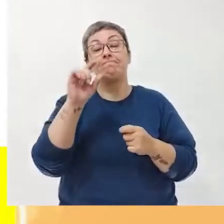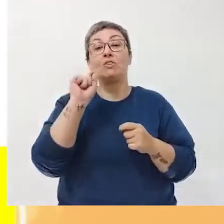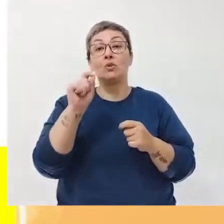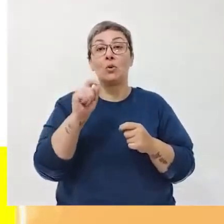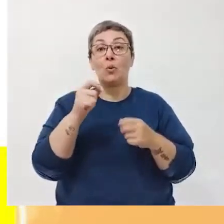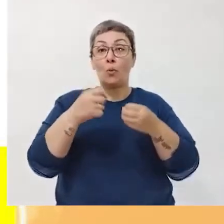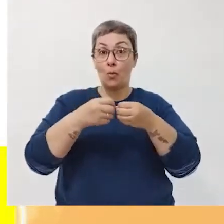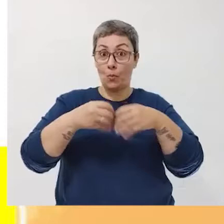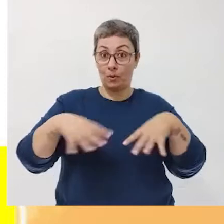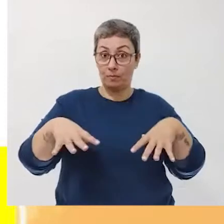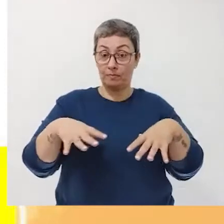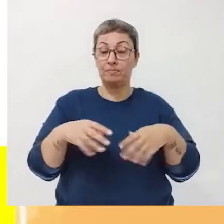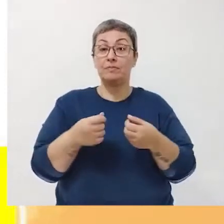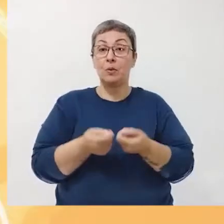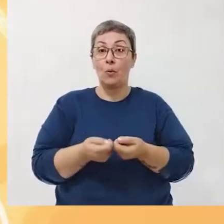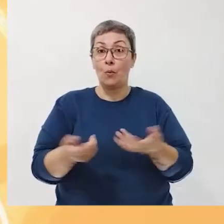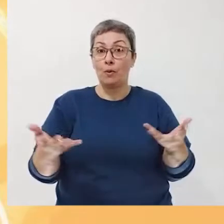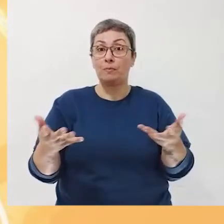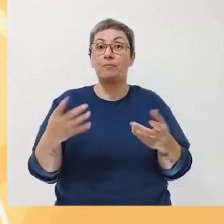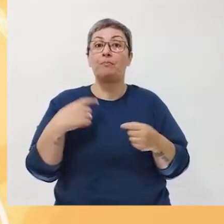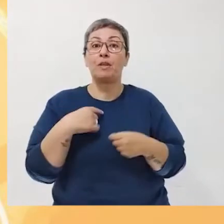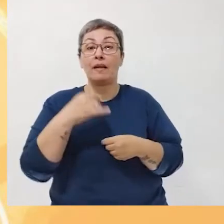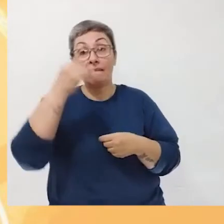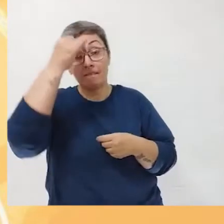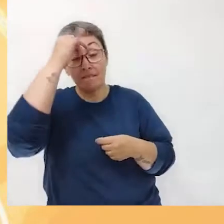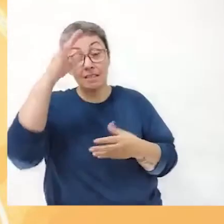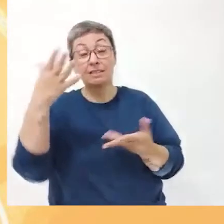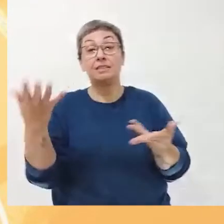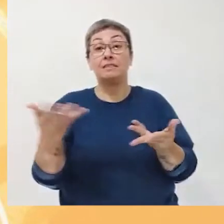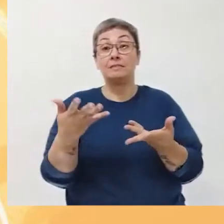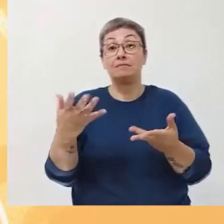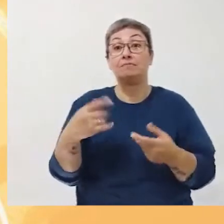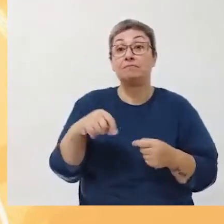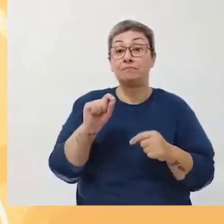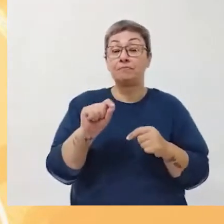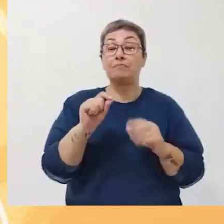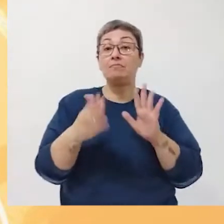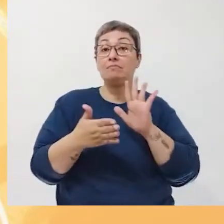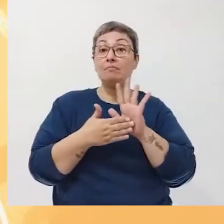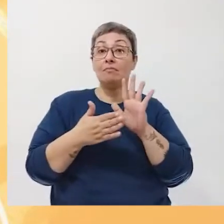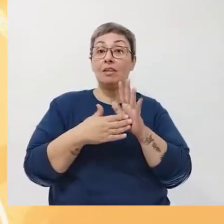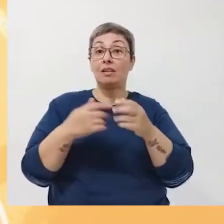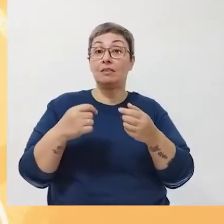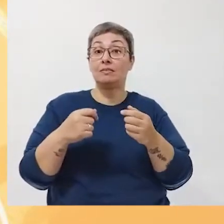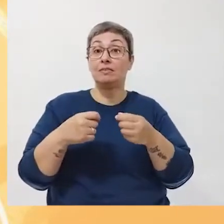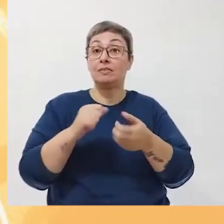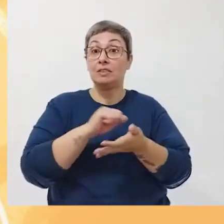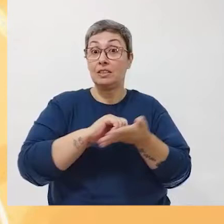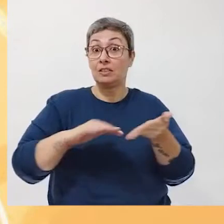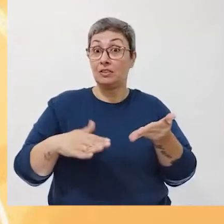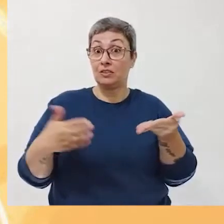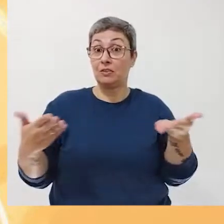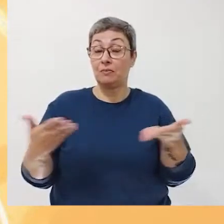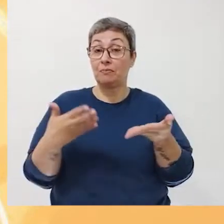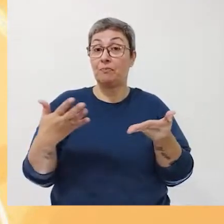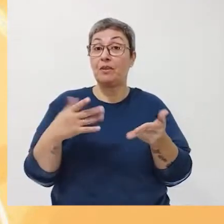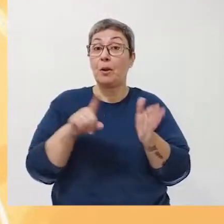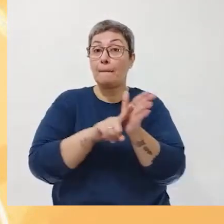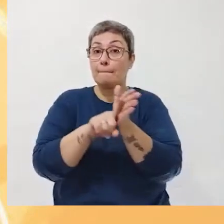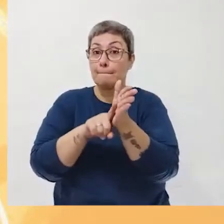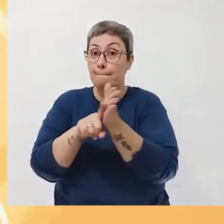o desperdício. Para evitar esse desperdício, a proposta de atividade de hoje é que façam